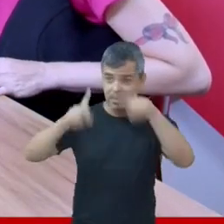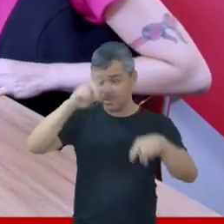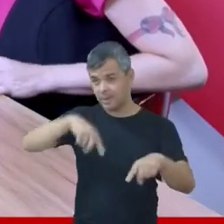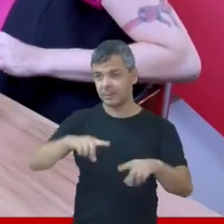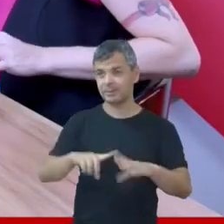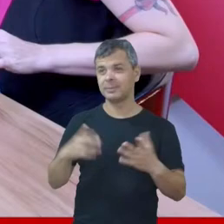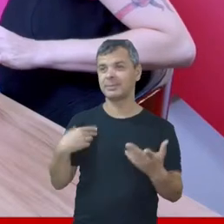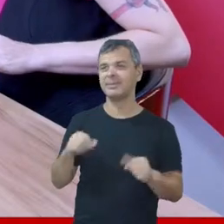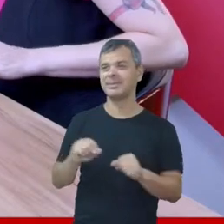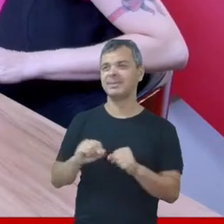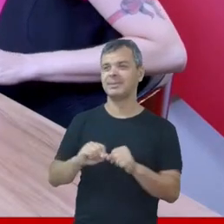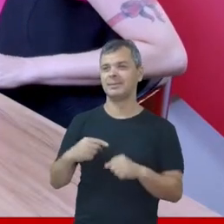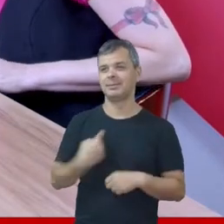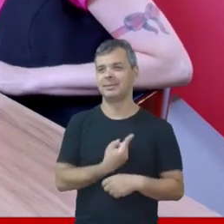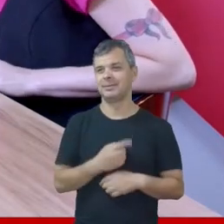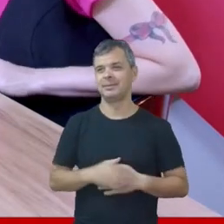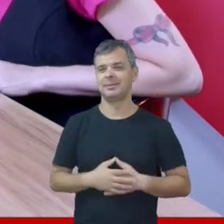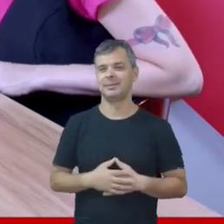faz.